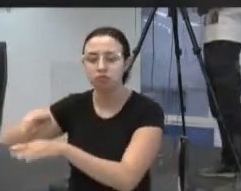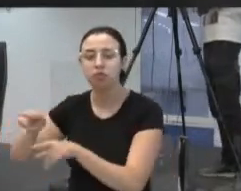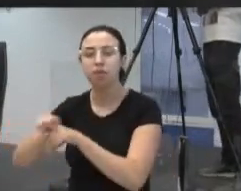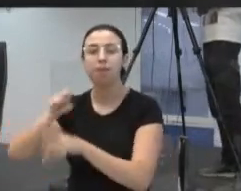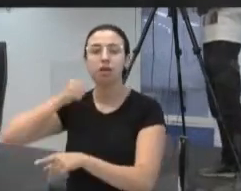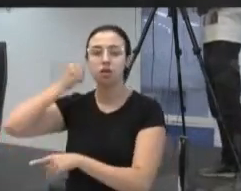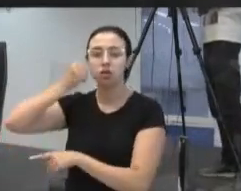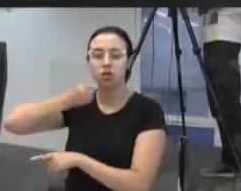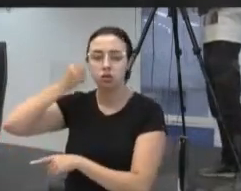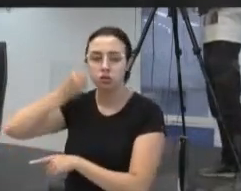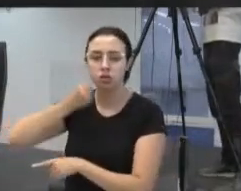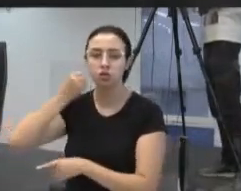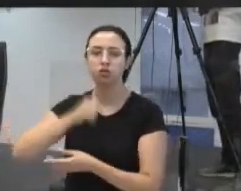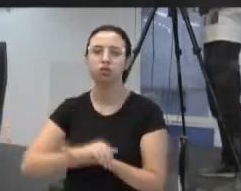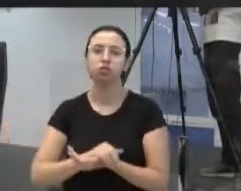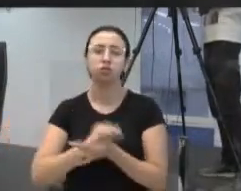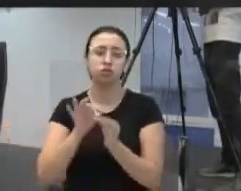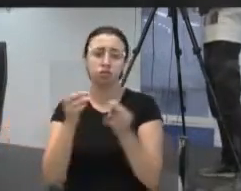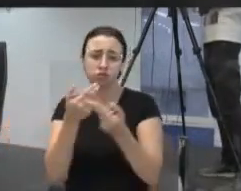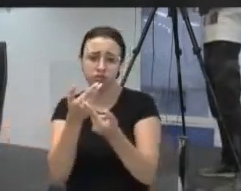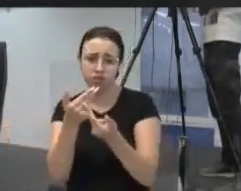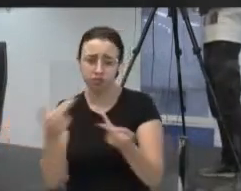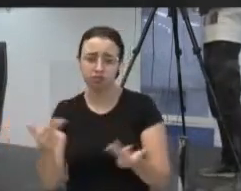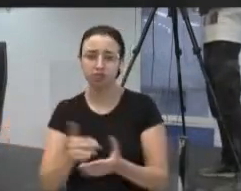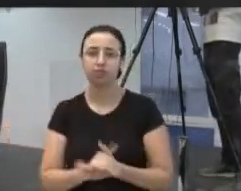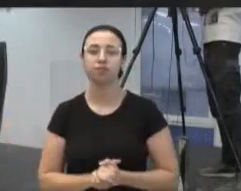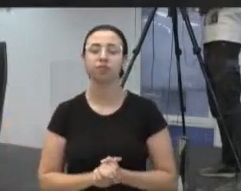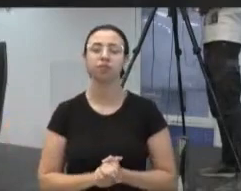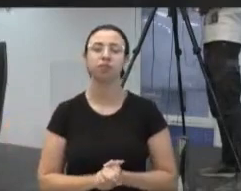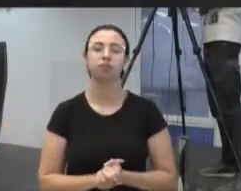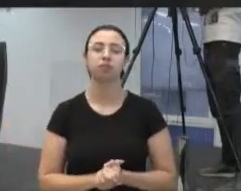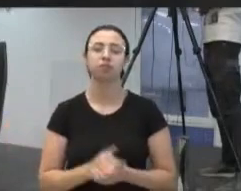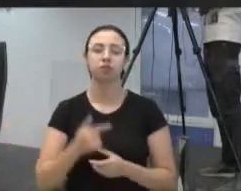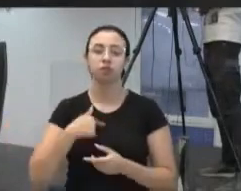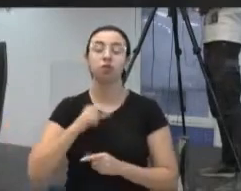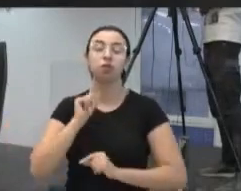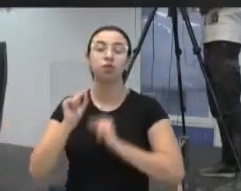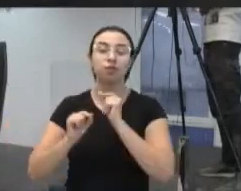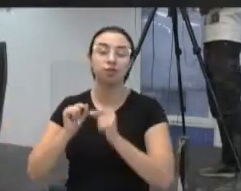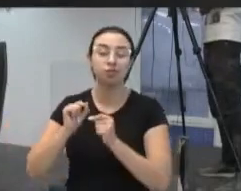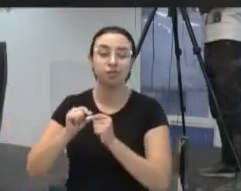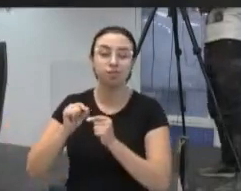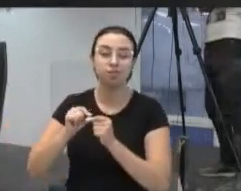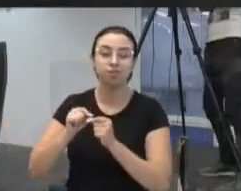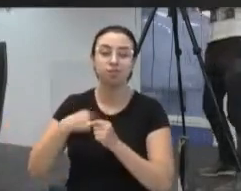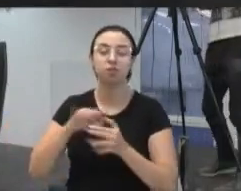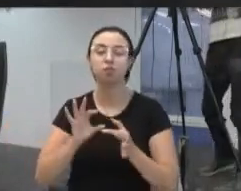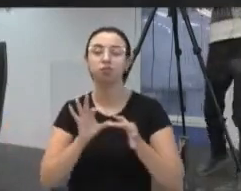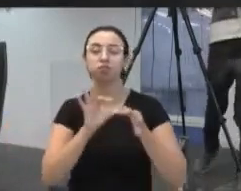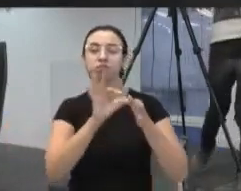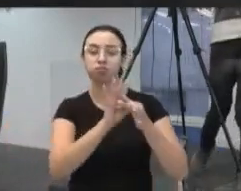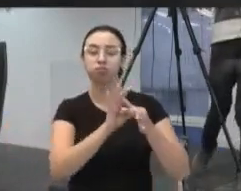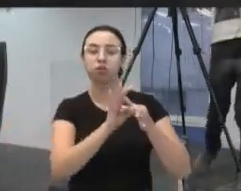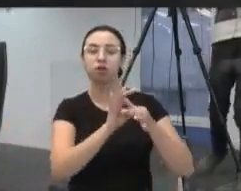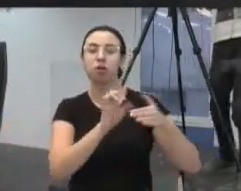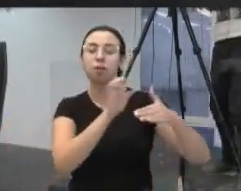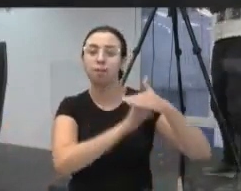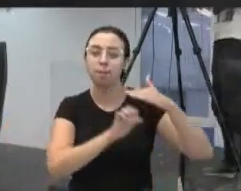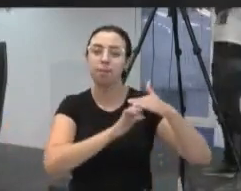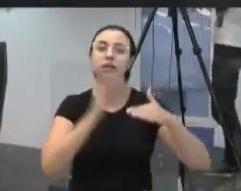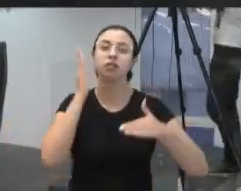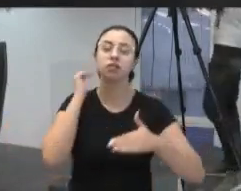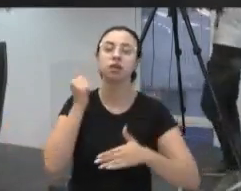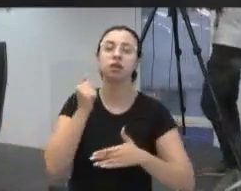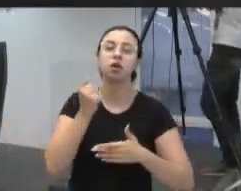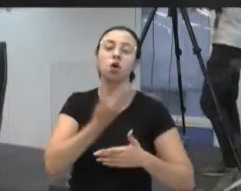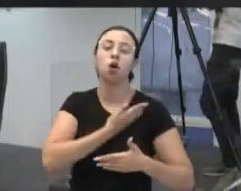suco, mexia com açaí, coisa simples. E aí eu fui mais ousado, fiz uma parceria com um amigo que sabia falar inglês,